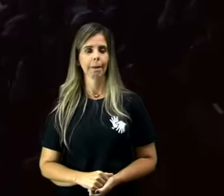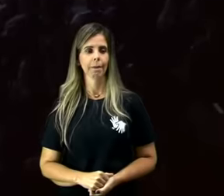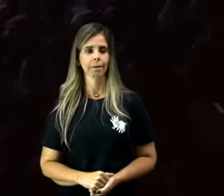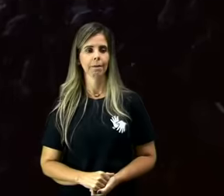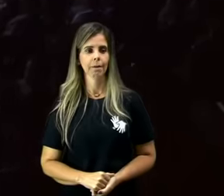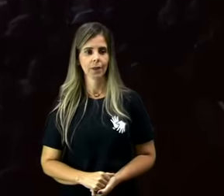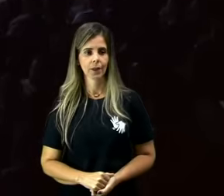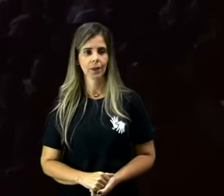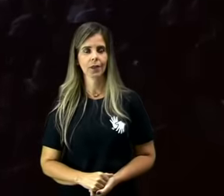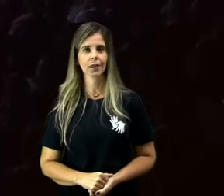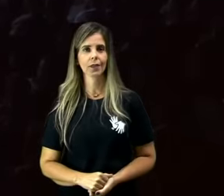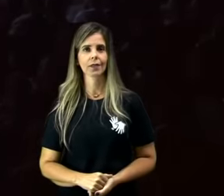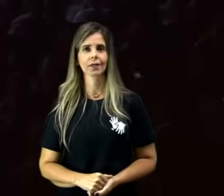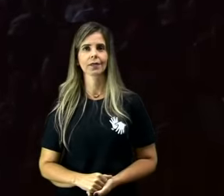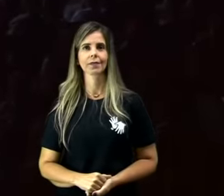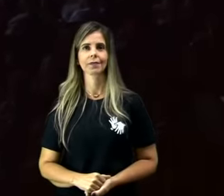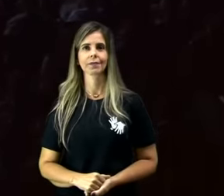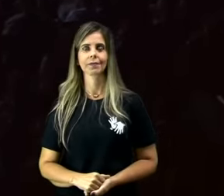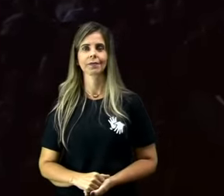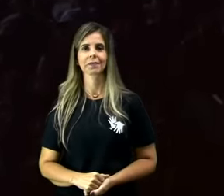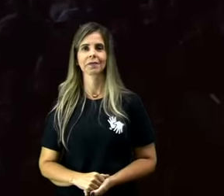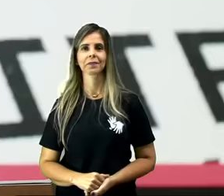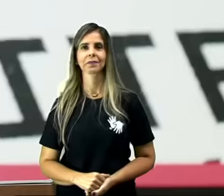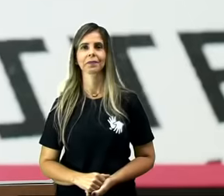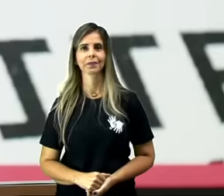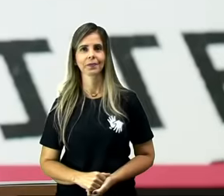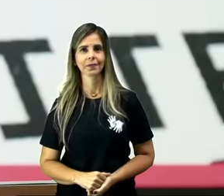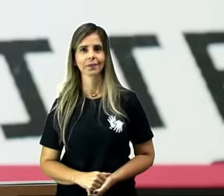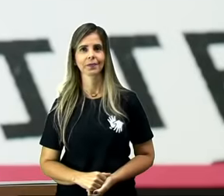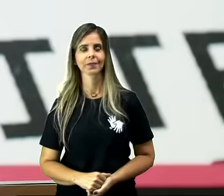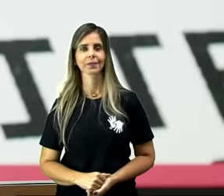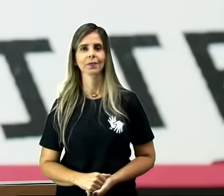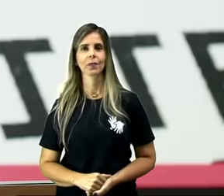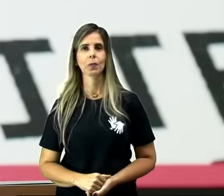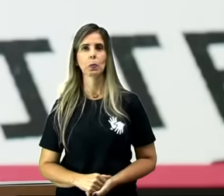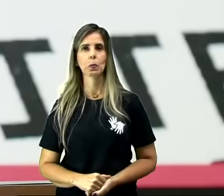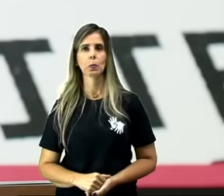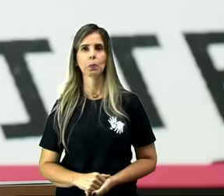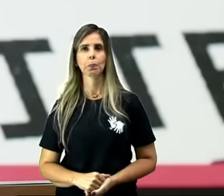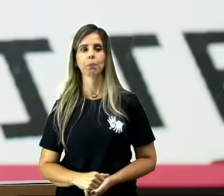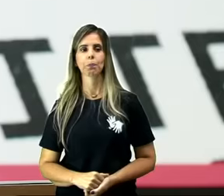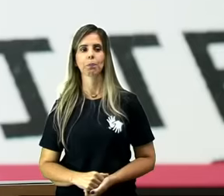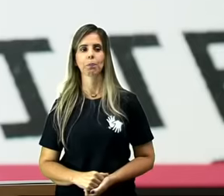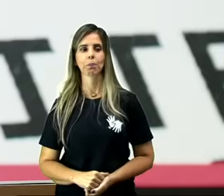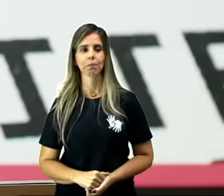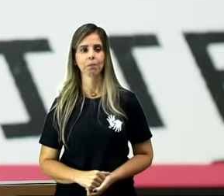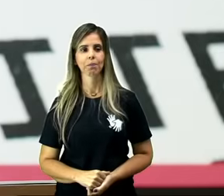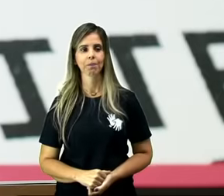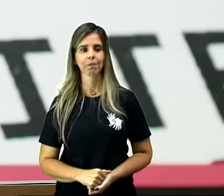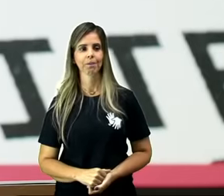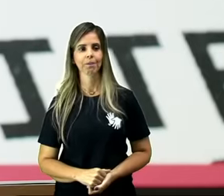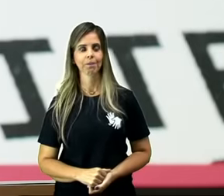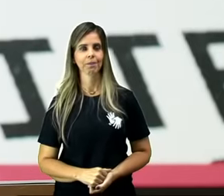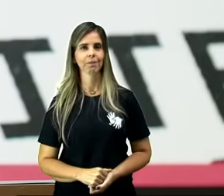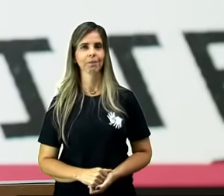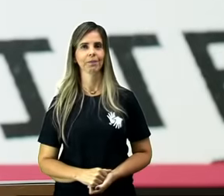E aí no meio disso a gente aprende uma coisa que, ó, guarda isso aqui para você nunca mais esquecer. Ó,